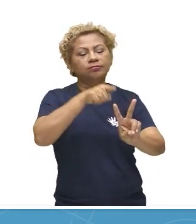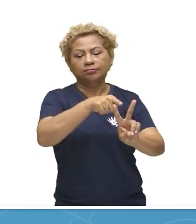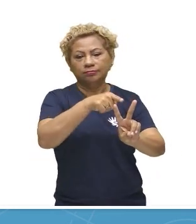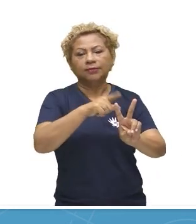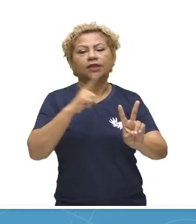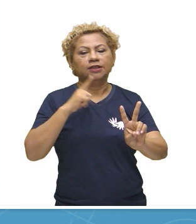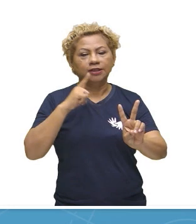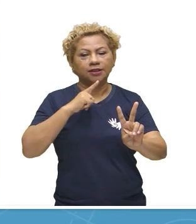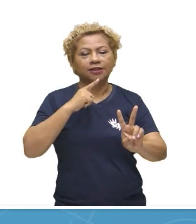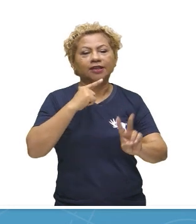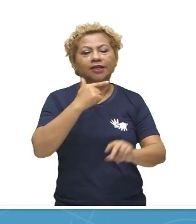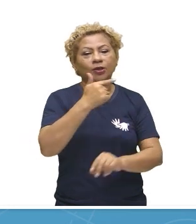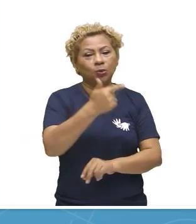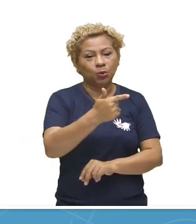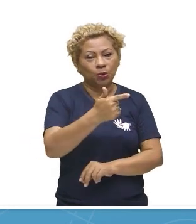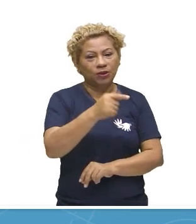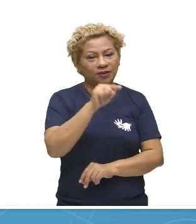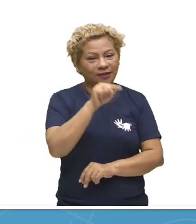dessa forma.